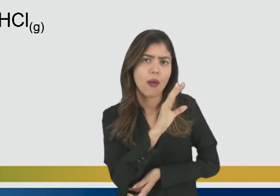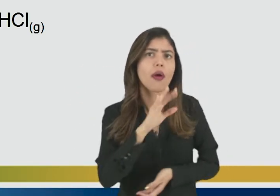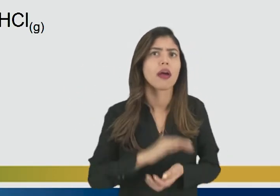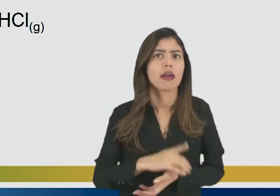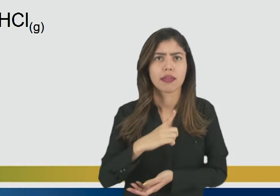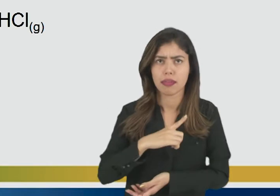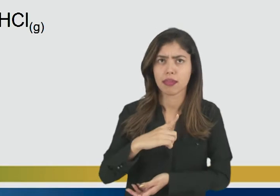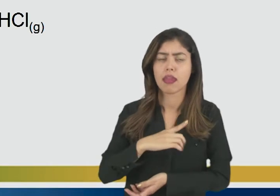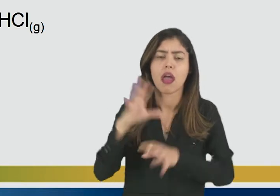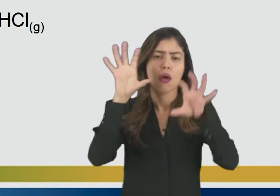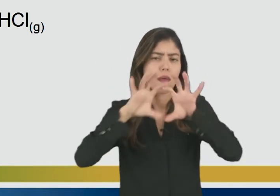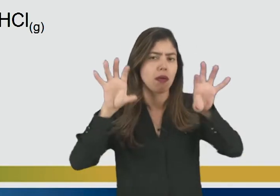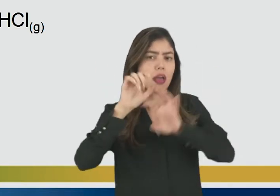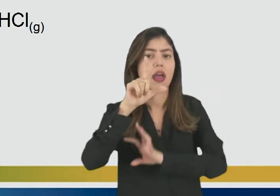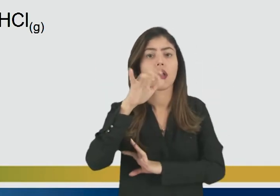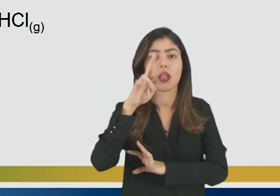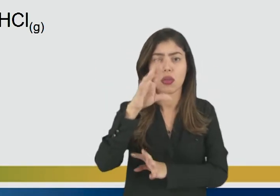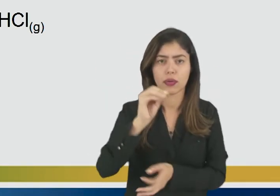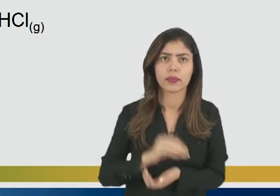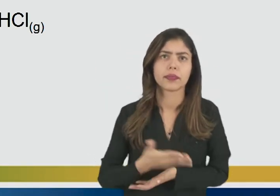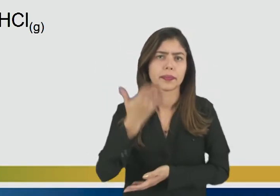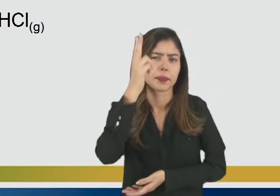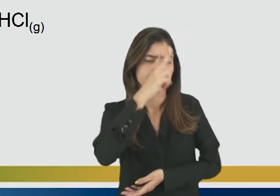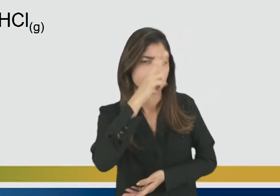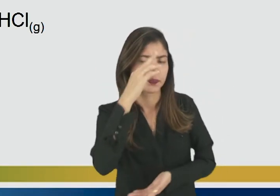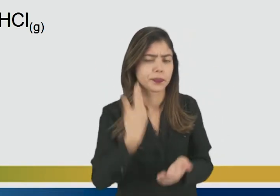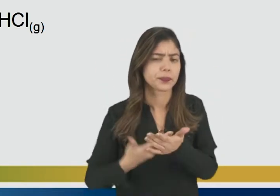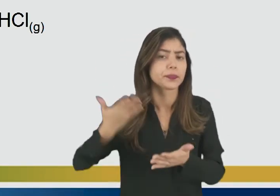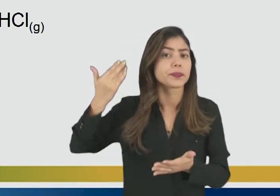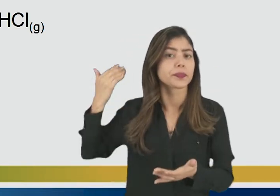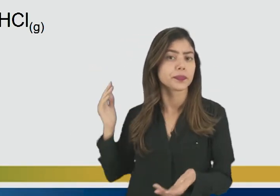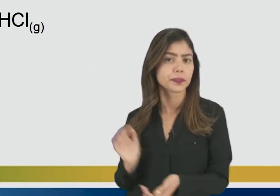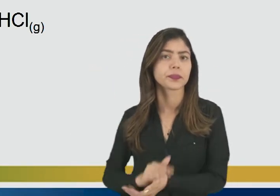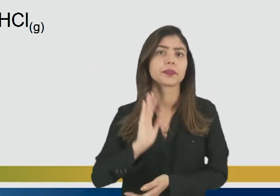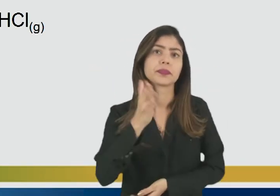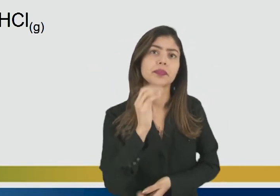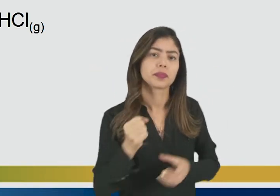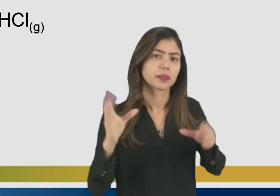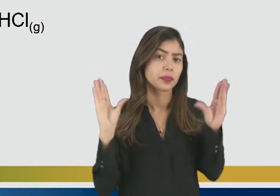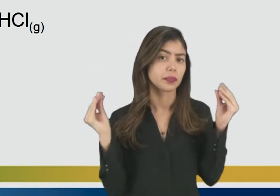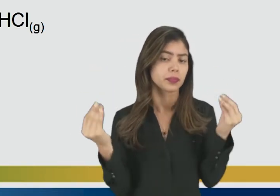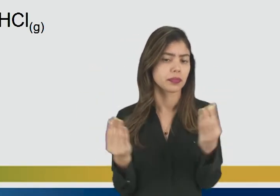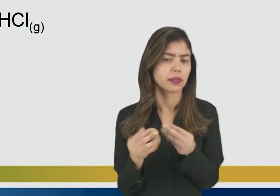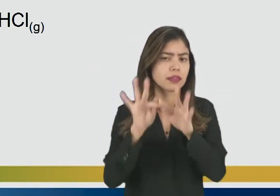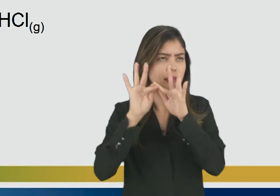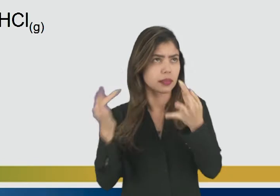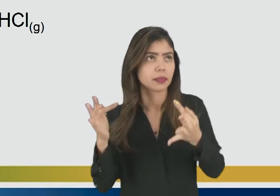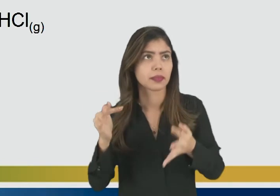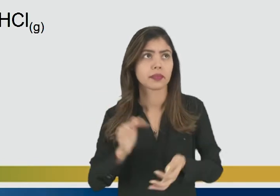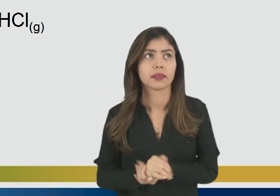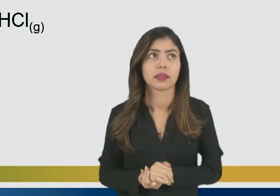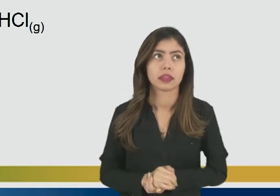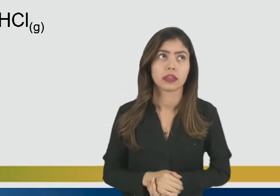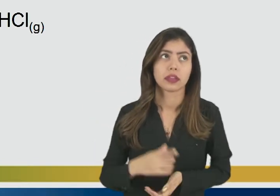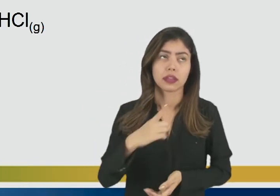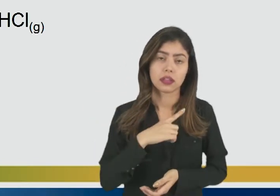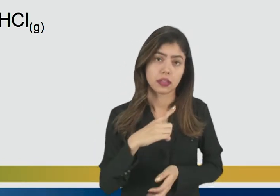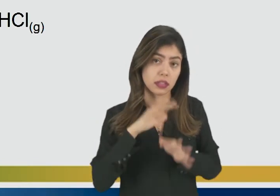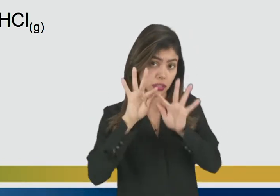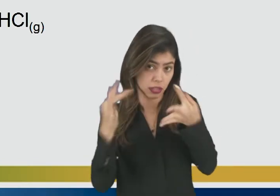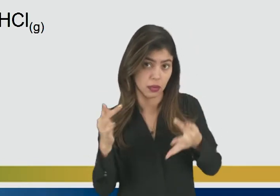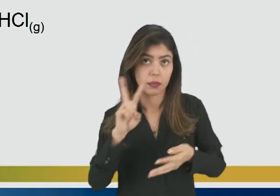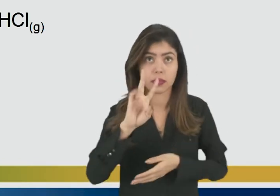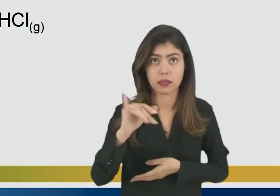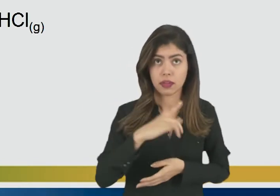cloro, né? Você deve lembrar, nas aulas anteriores, que o gás cloro é uma substância simples. E substância simples,